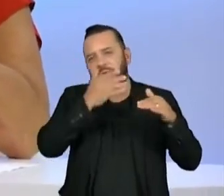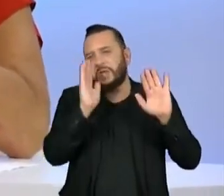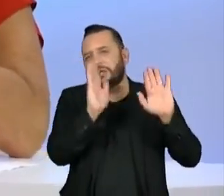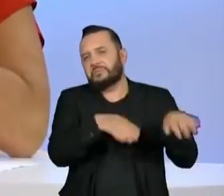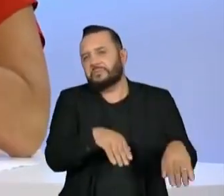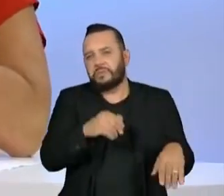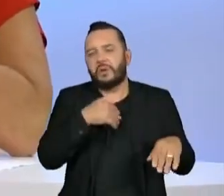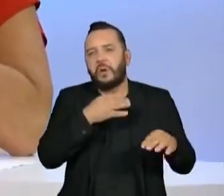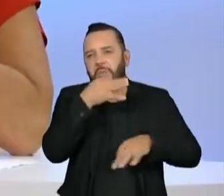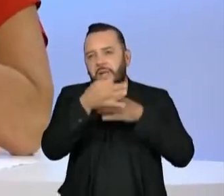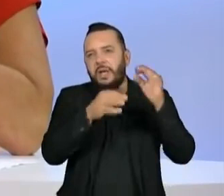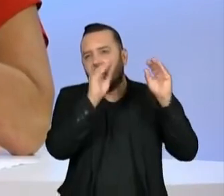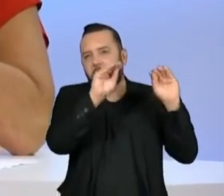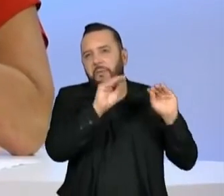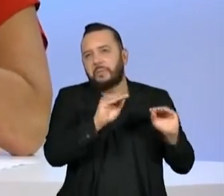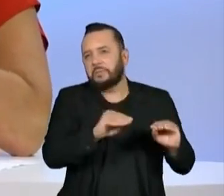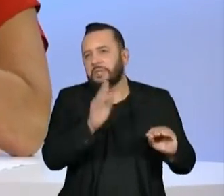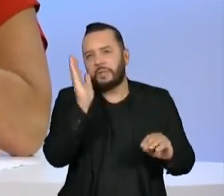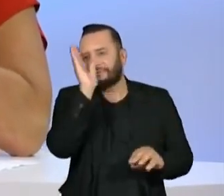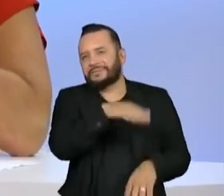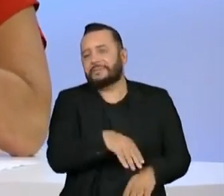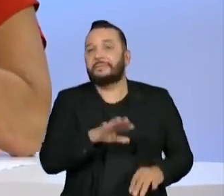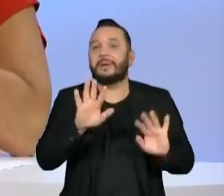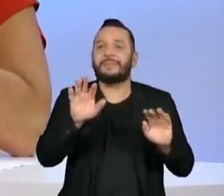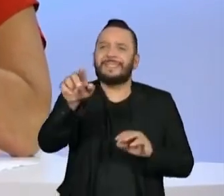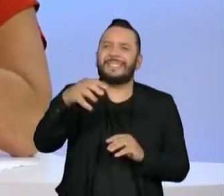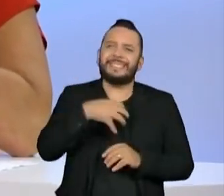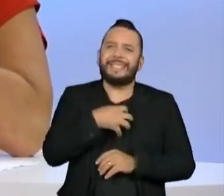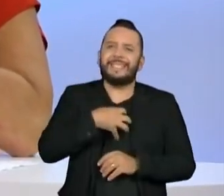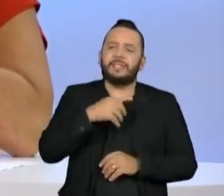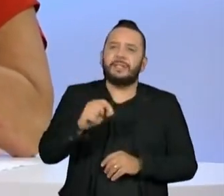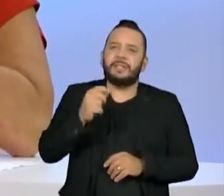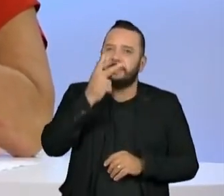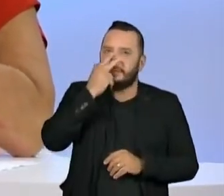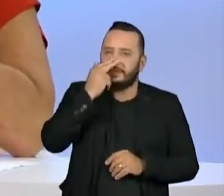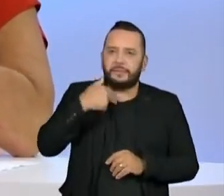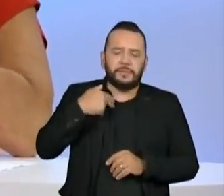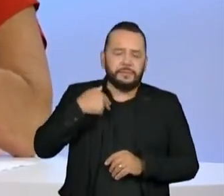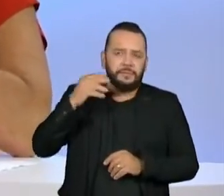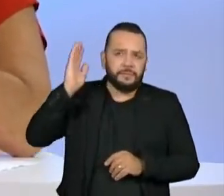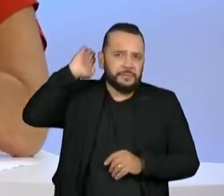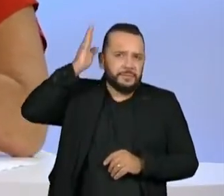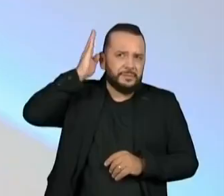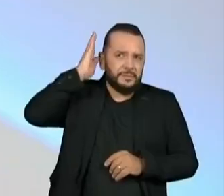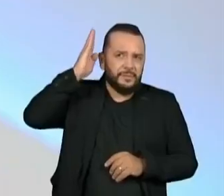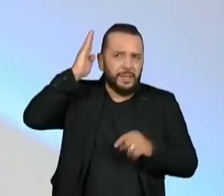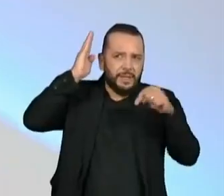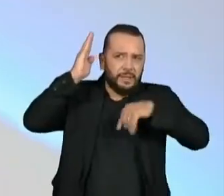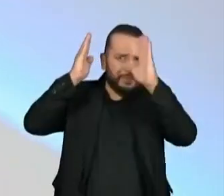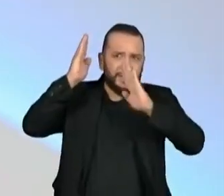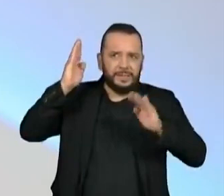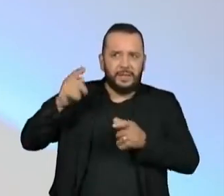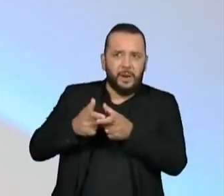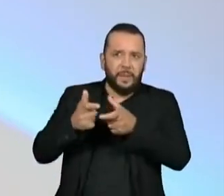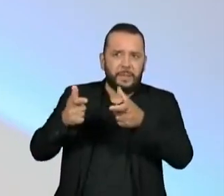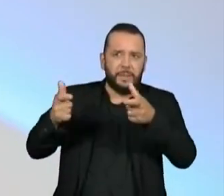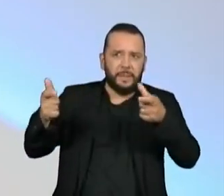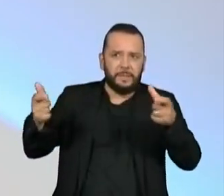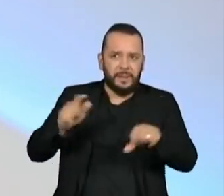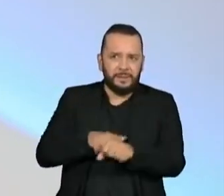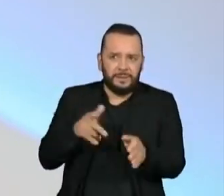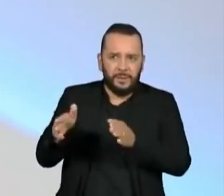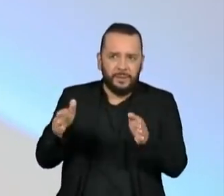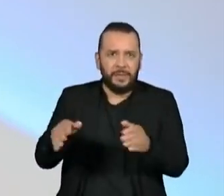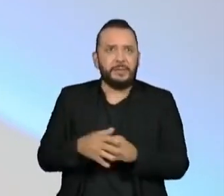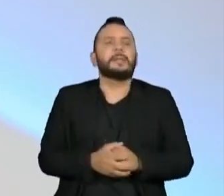gosta de ler comentários e tal, mas você tem uma sensação de que a burrice saiu do armário no Brasil Ah, nesses sem tempos que a gente dúvida. está vivendo?